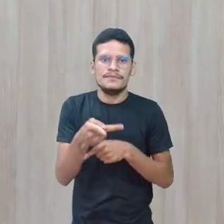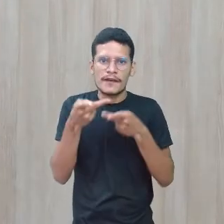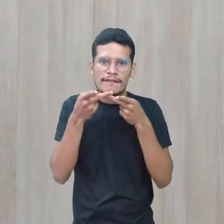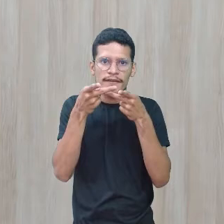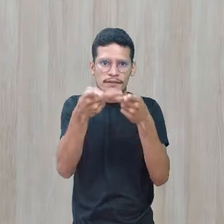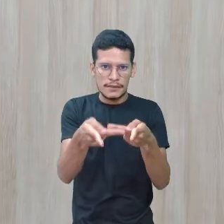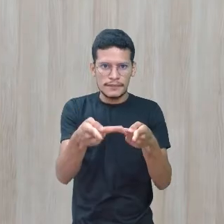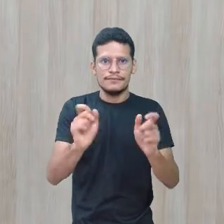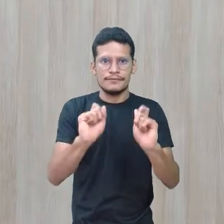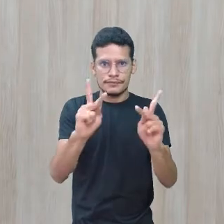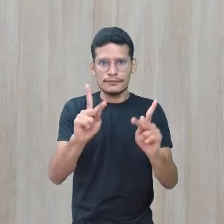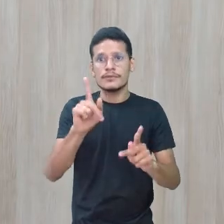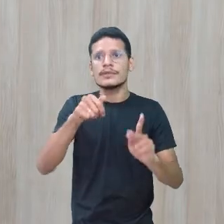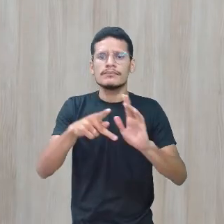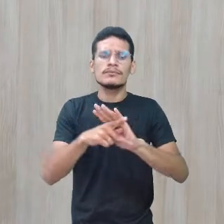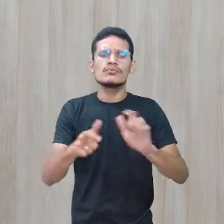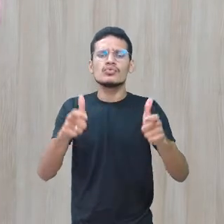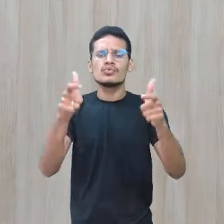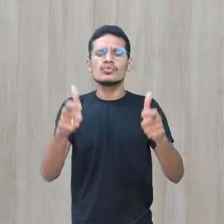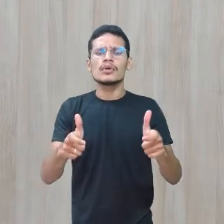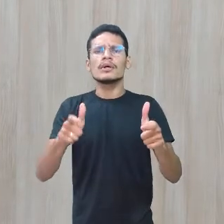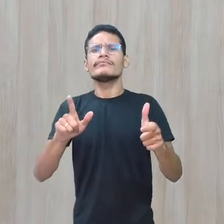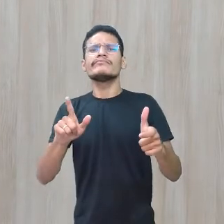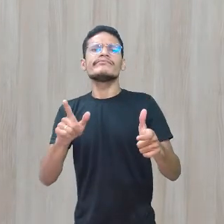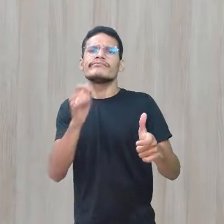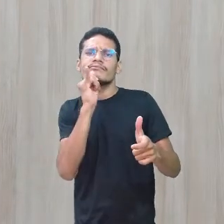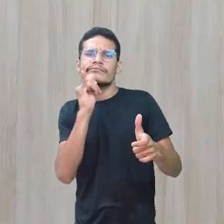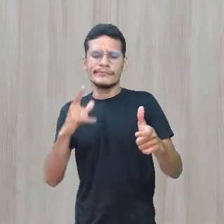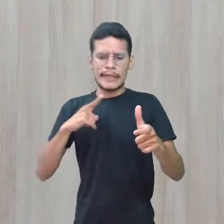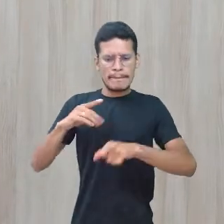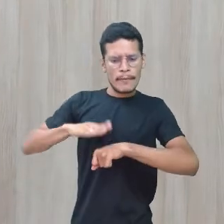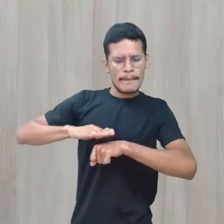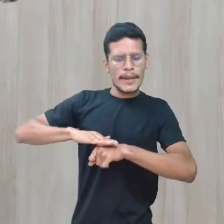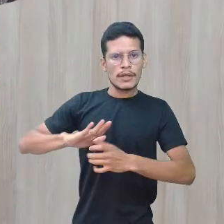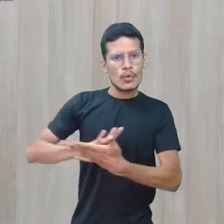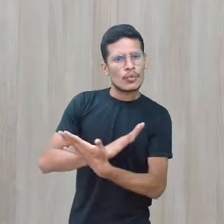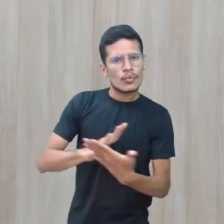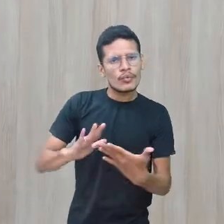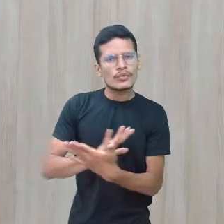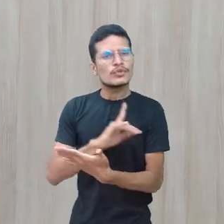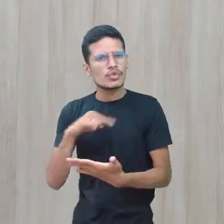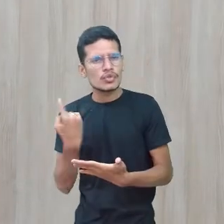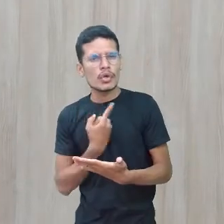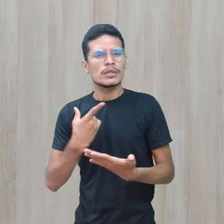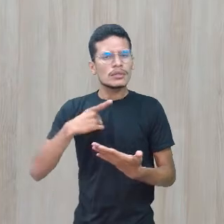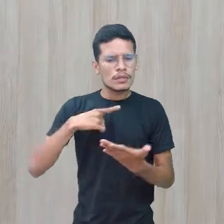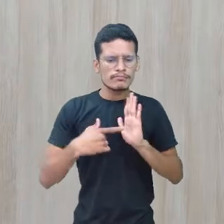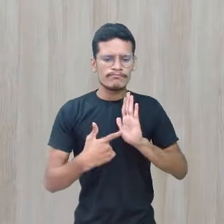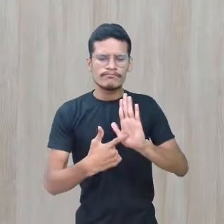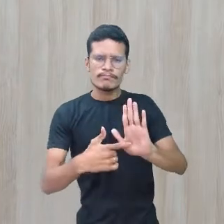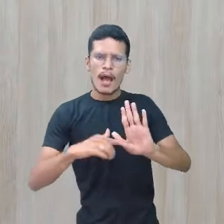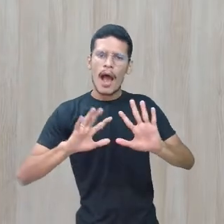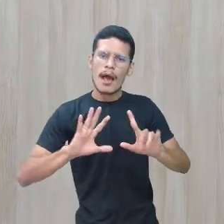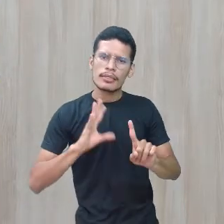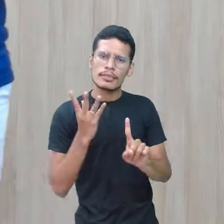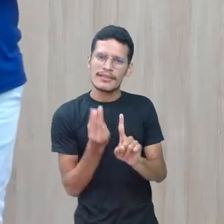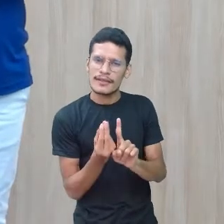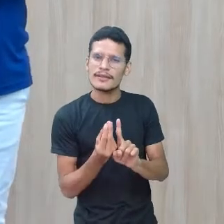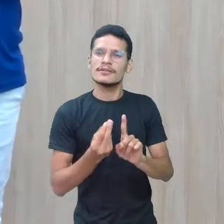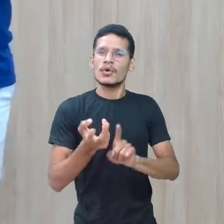né, assim, onde nós temos em alguns momentos do ano apresentações artísticas, culturais,